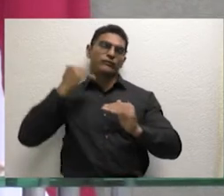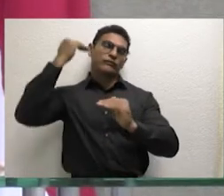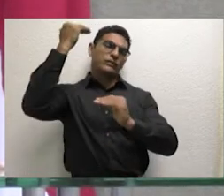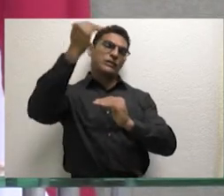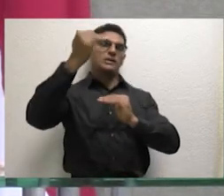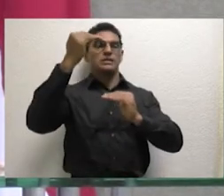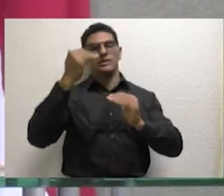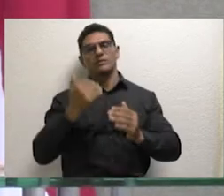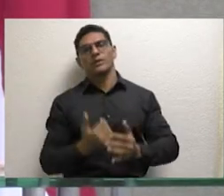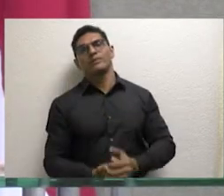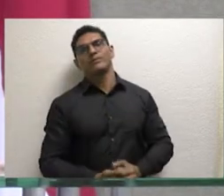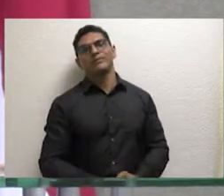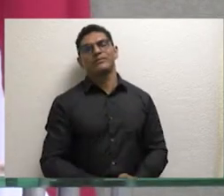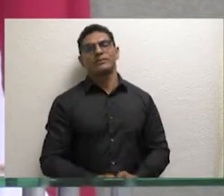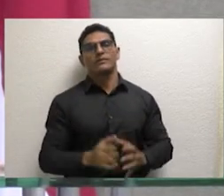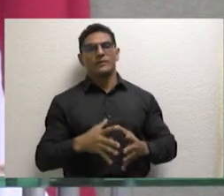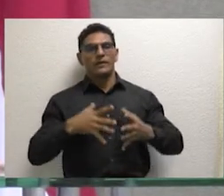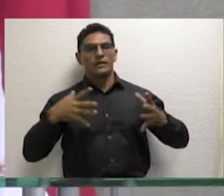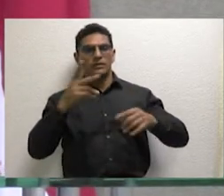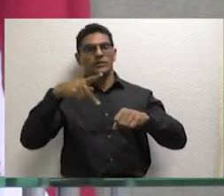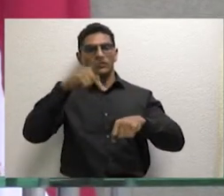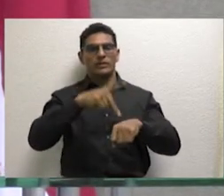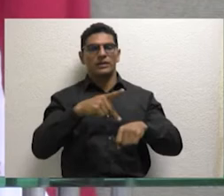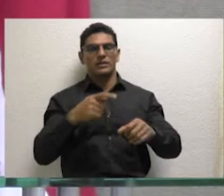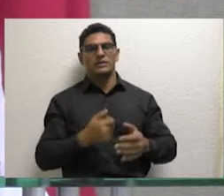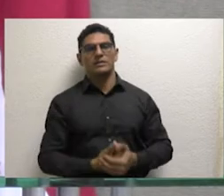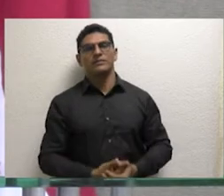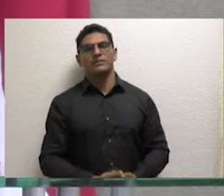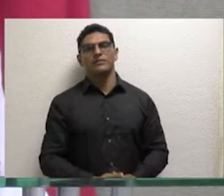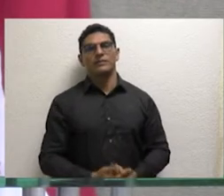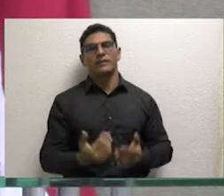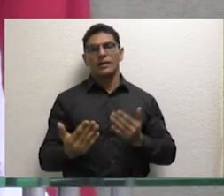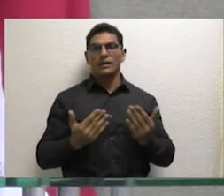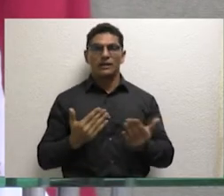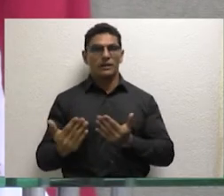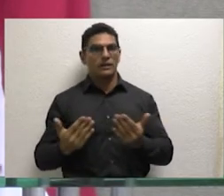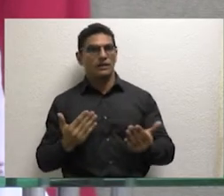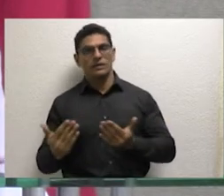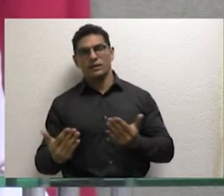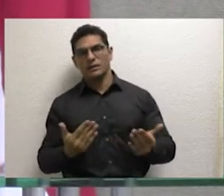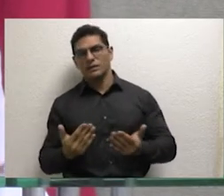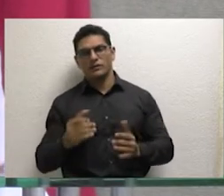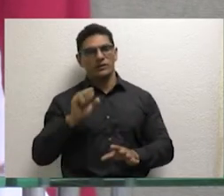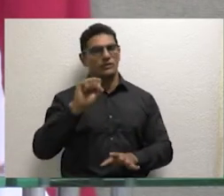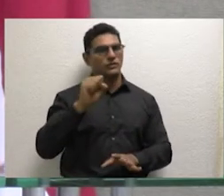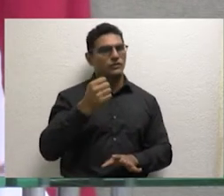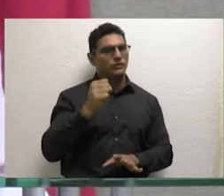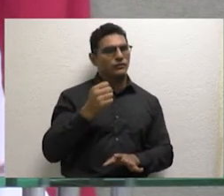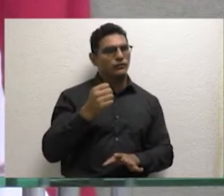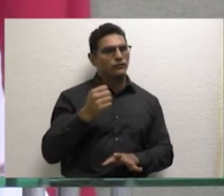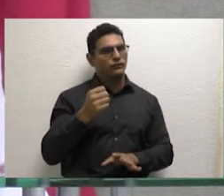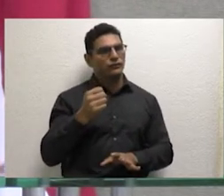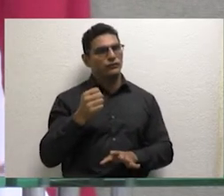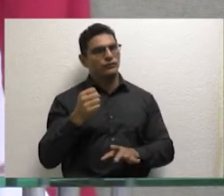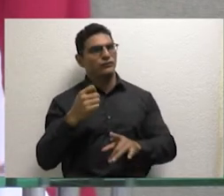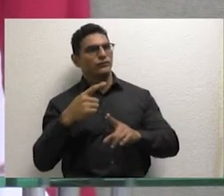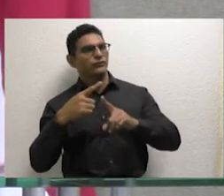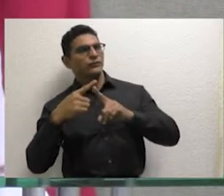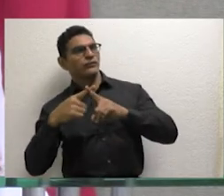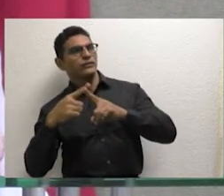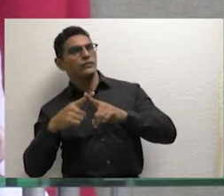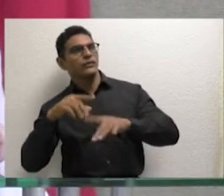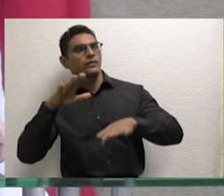do crescimento do país essa relação foi de oito vezes o estado de São Paulo tinha uma média